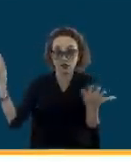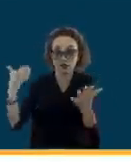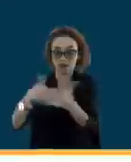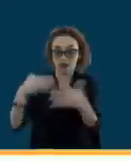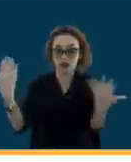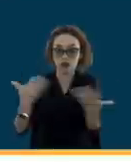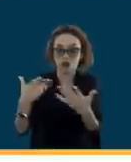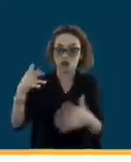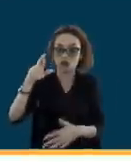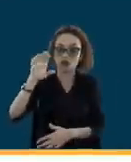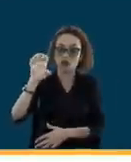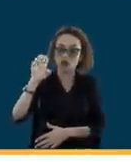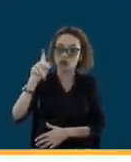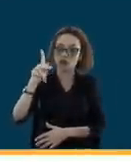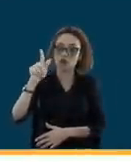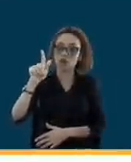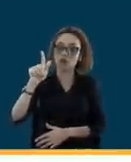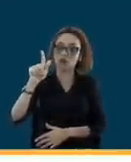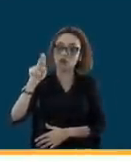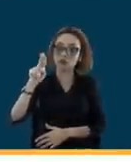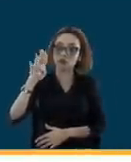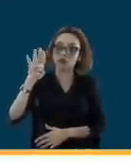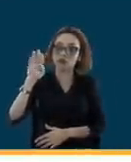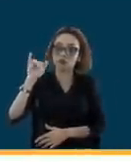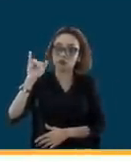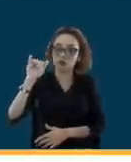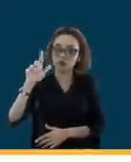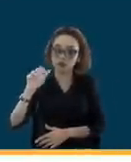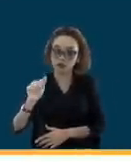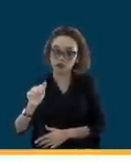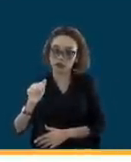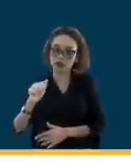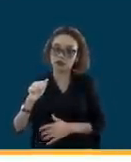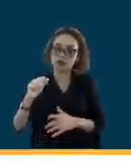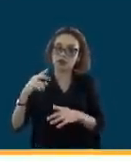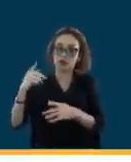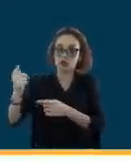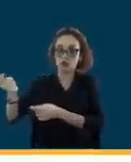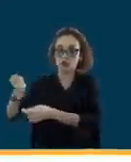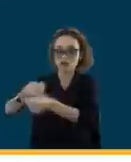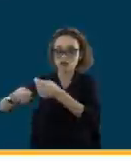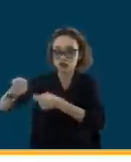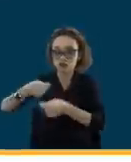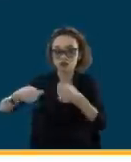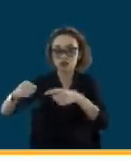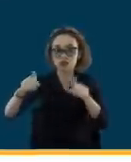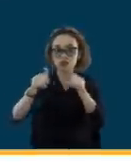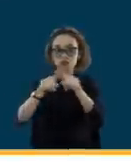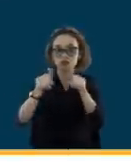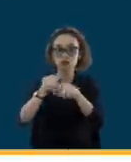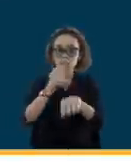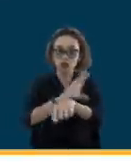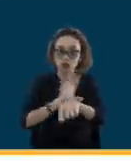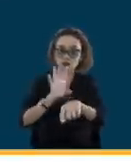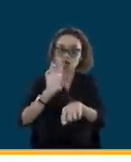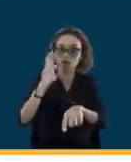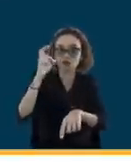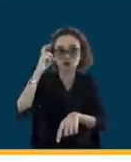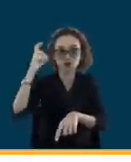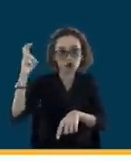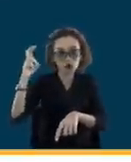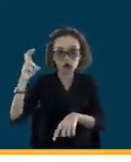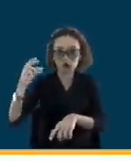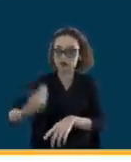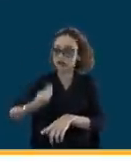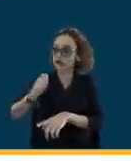e como considerando todos os ciclos socioeconômicos também, e a cultura está presente em todo esse momento